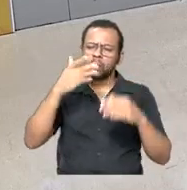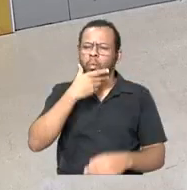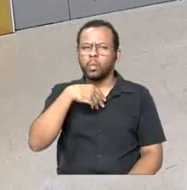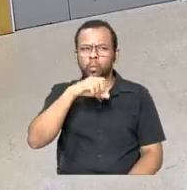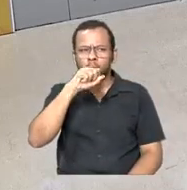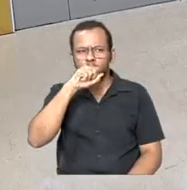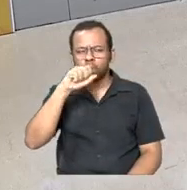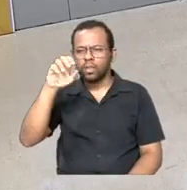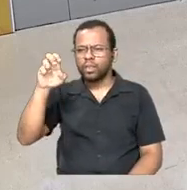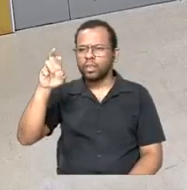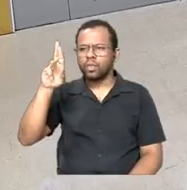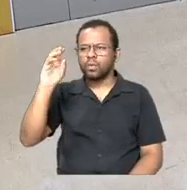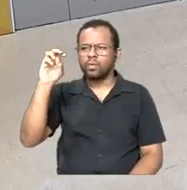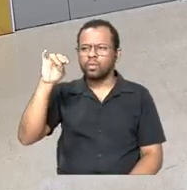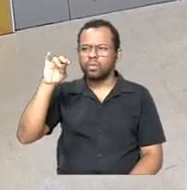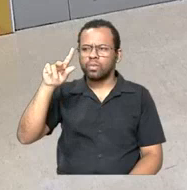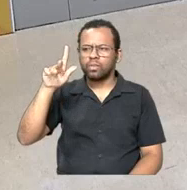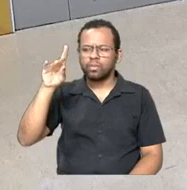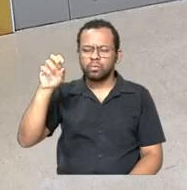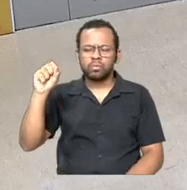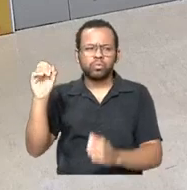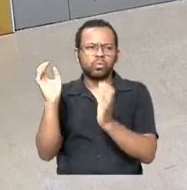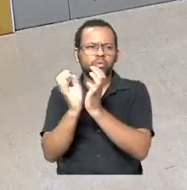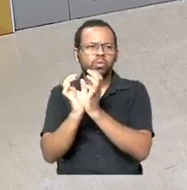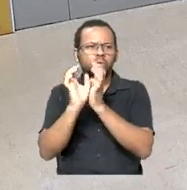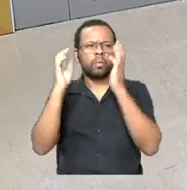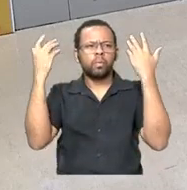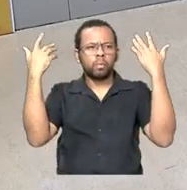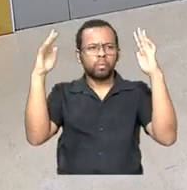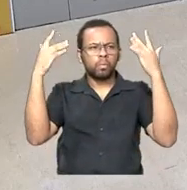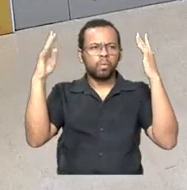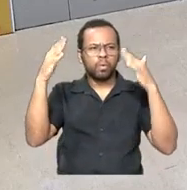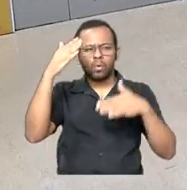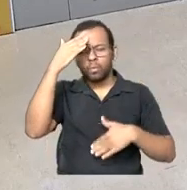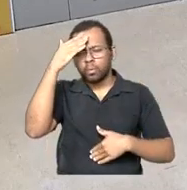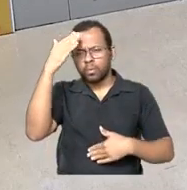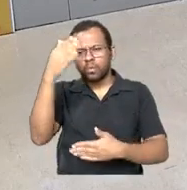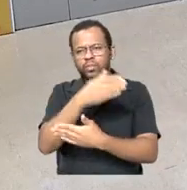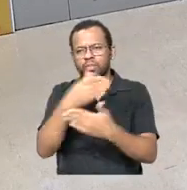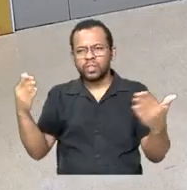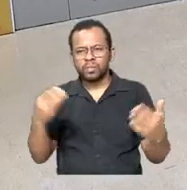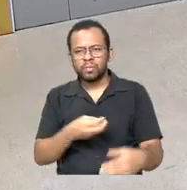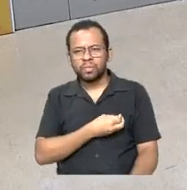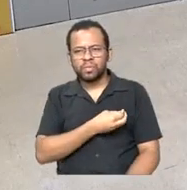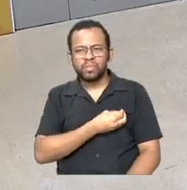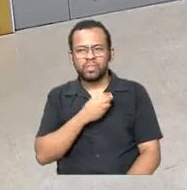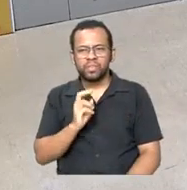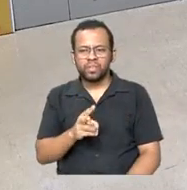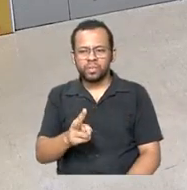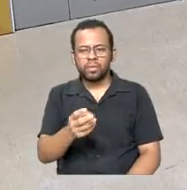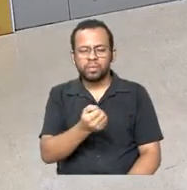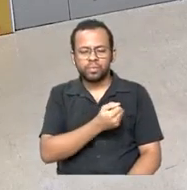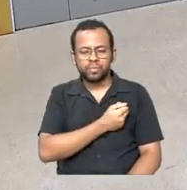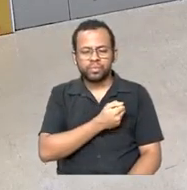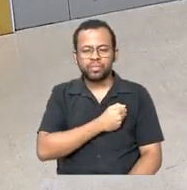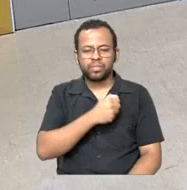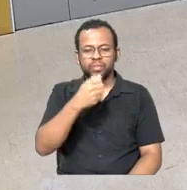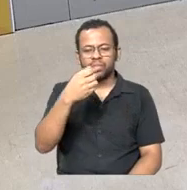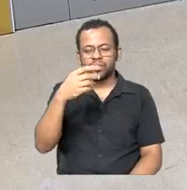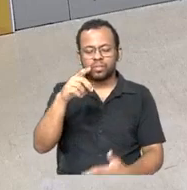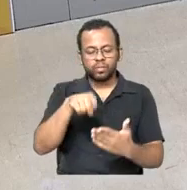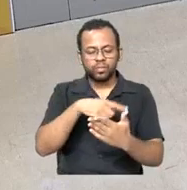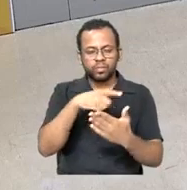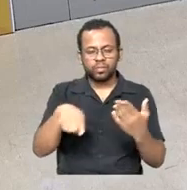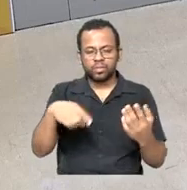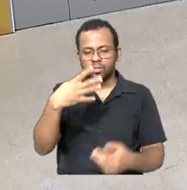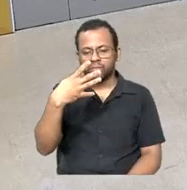Eronildes né E a turma toda tá mandando parabéns aí obrigado a vocês pela participação marque aí 45